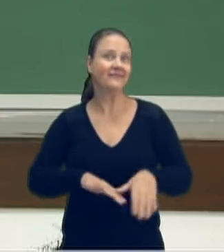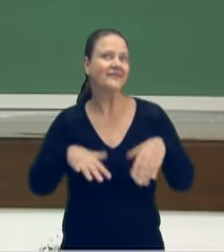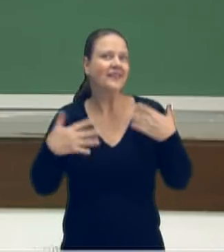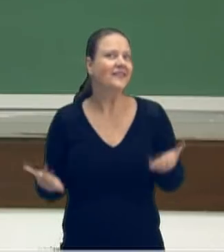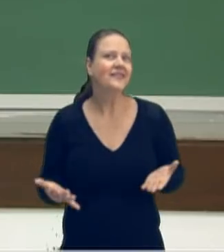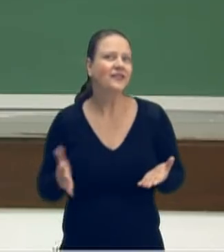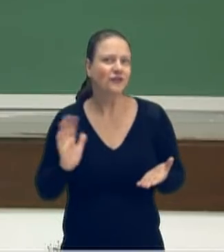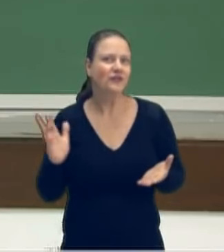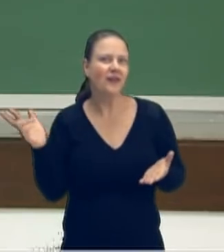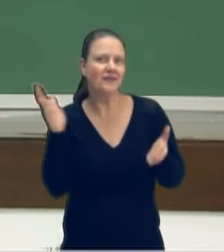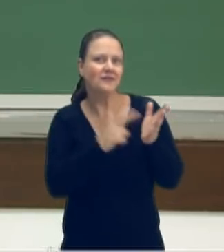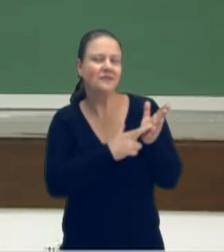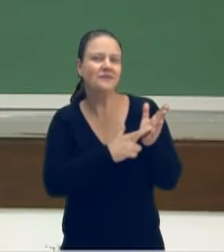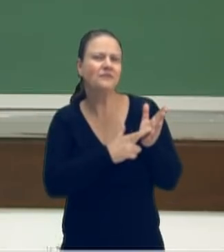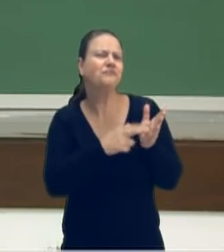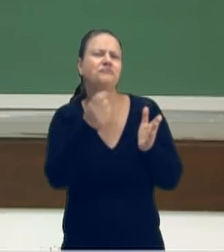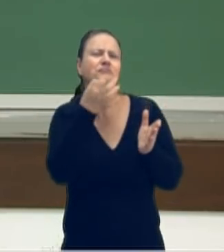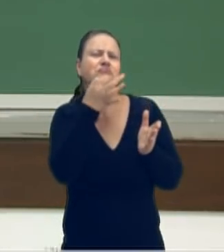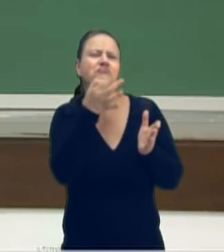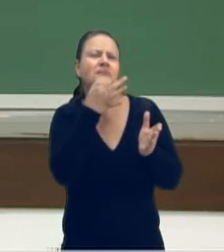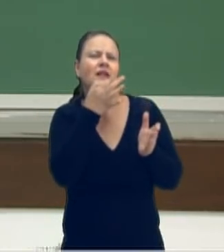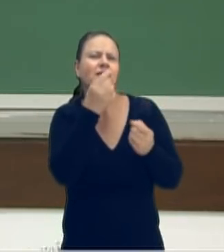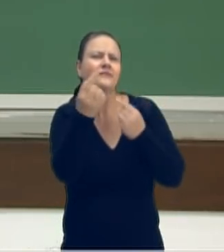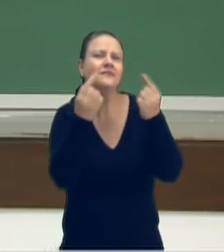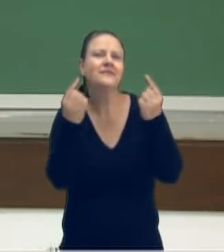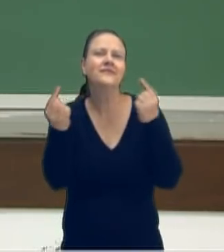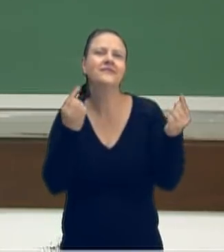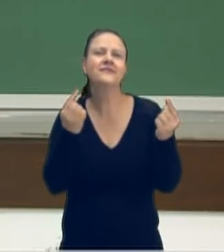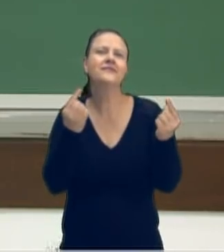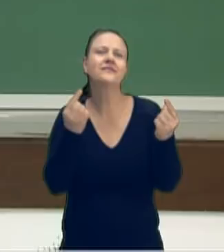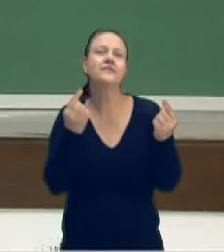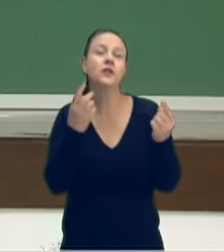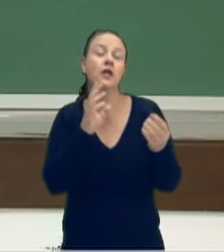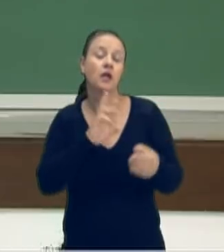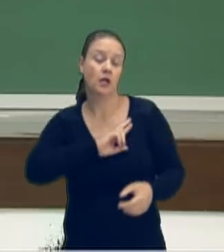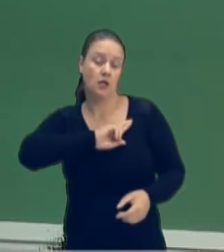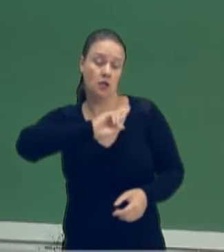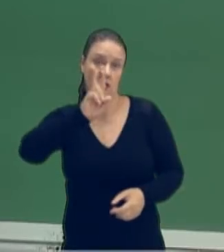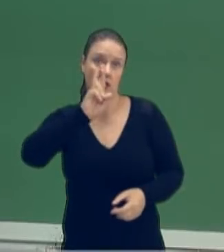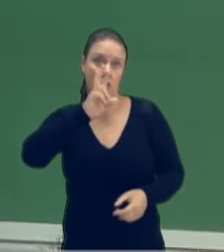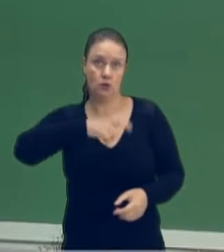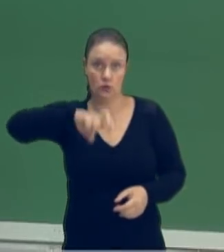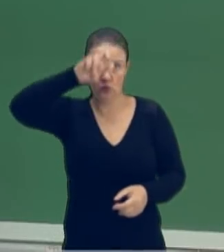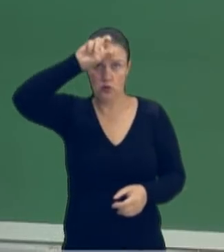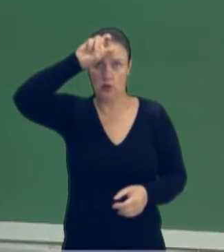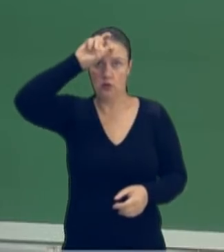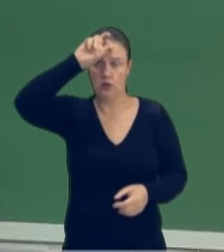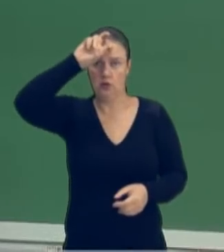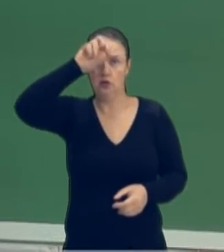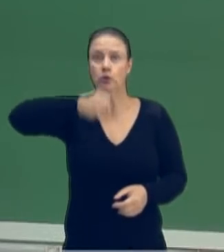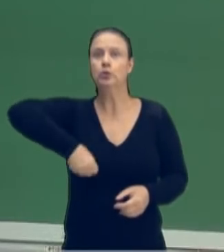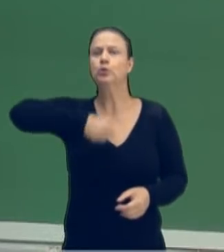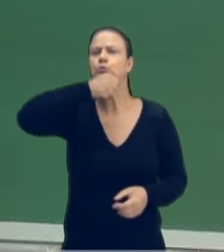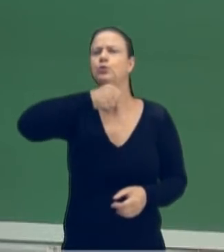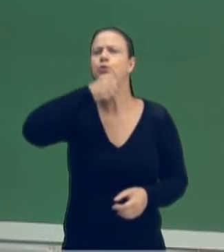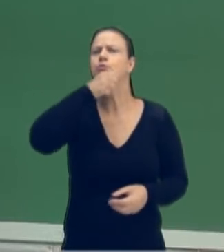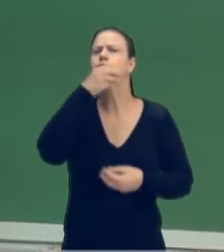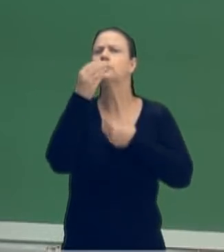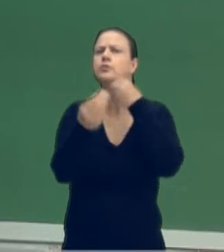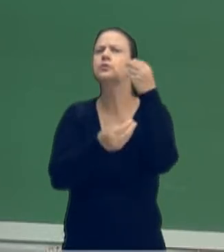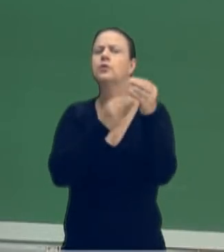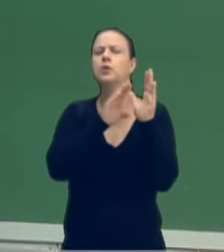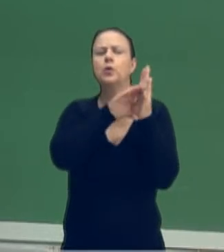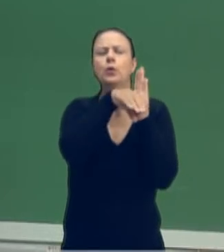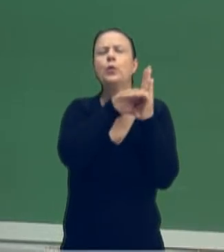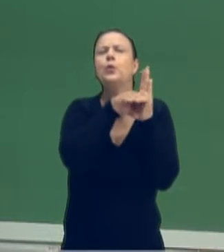E aí, galera, responderam? E aí, o que vocês acham aí dentro da religião do Egito Antigo? Como que era a concepção,